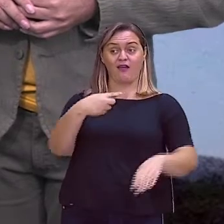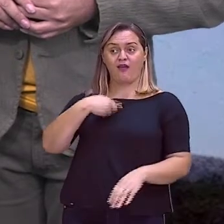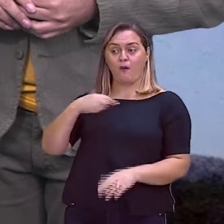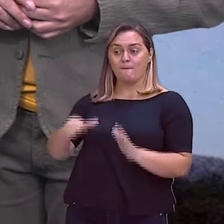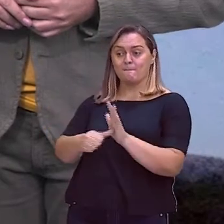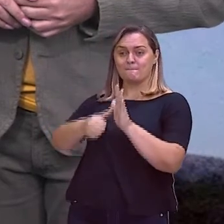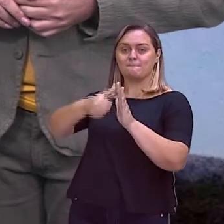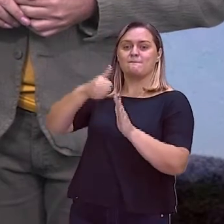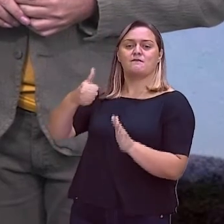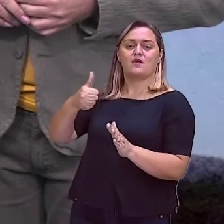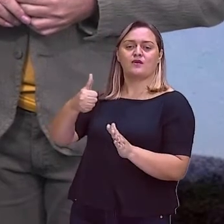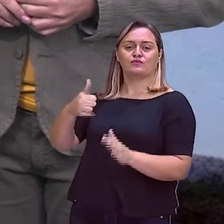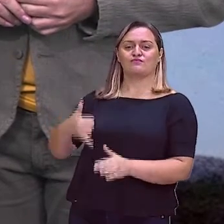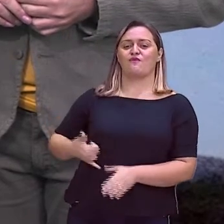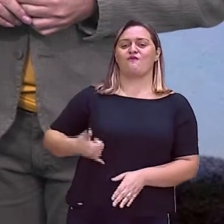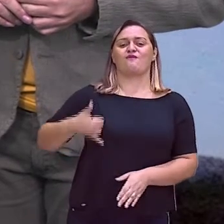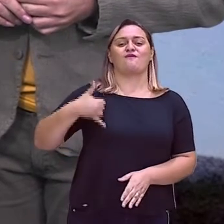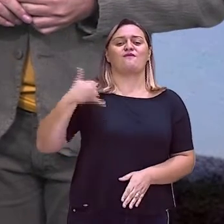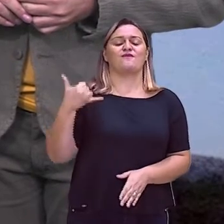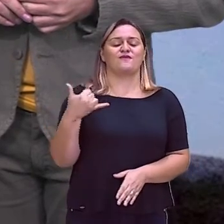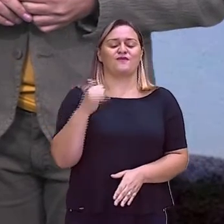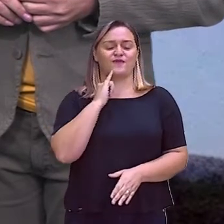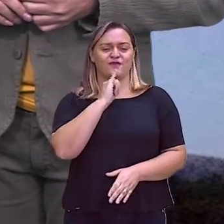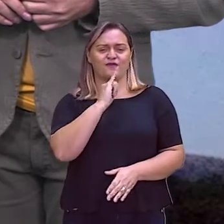primeiro, disse Moca orgulhoso.